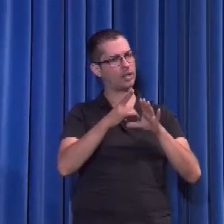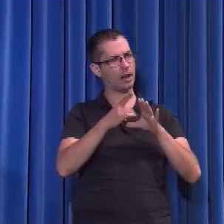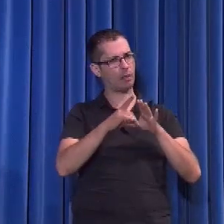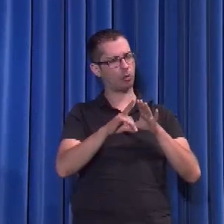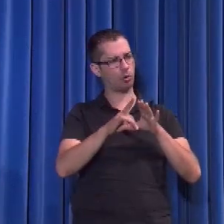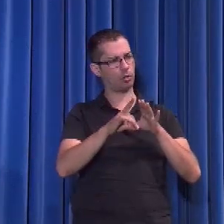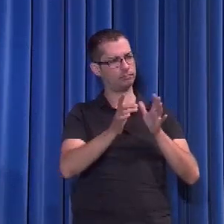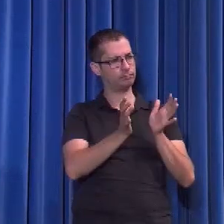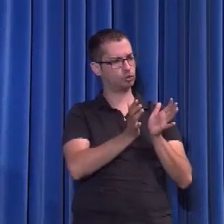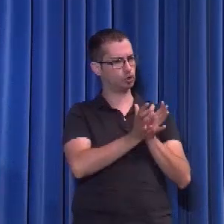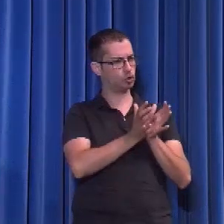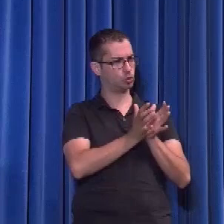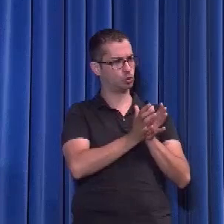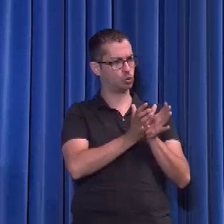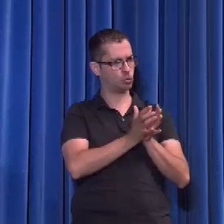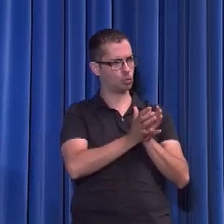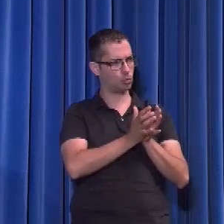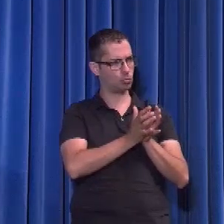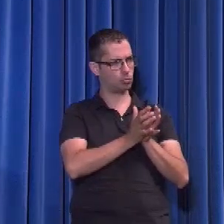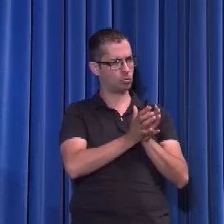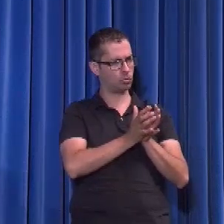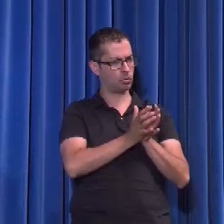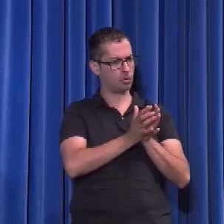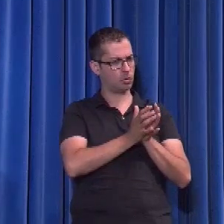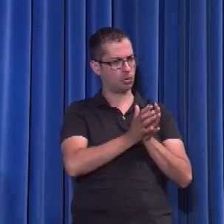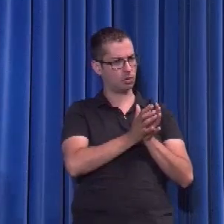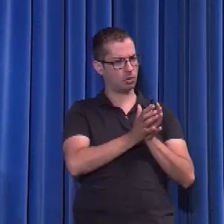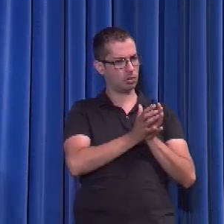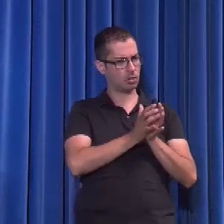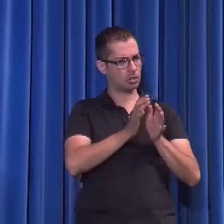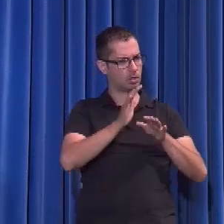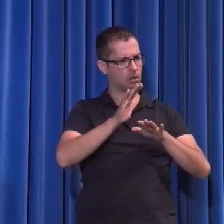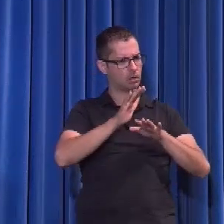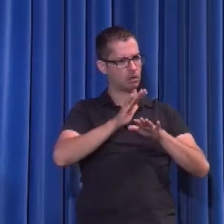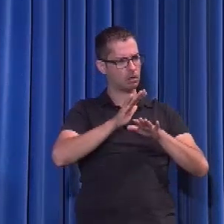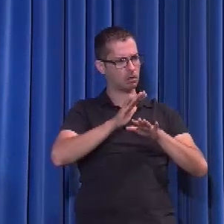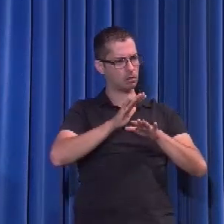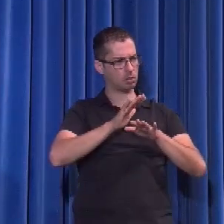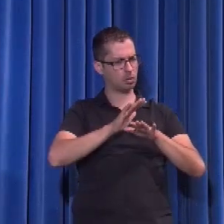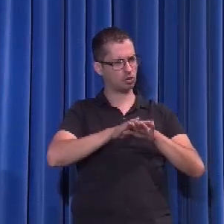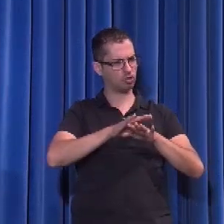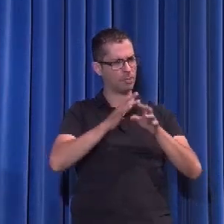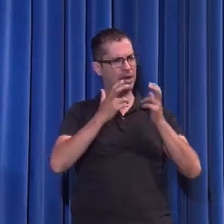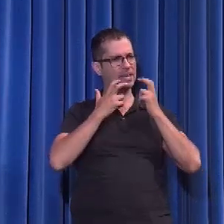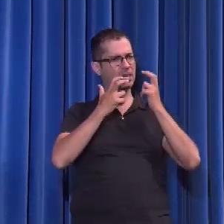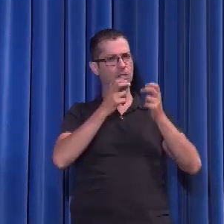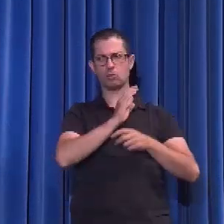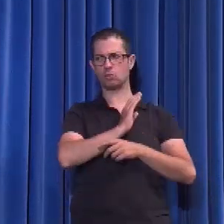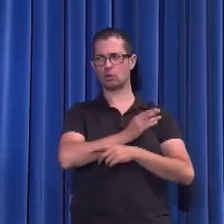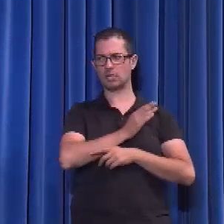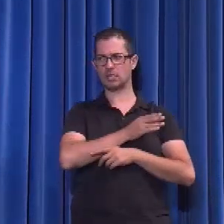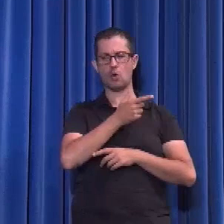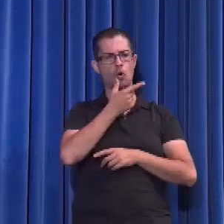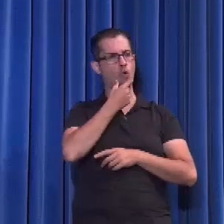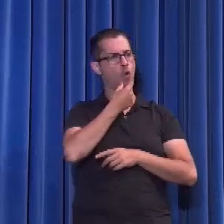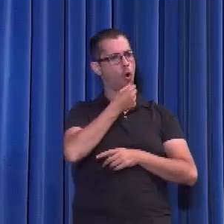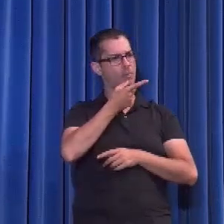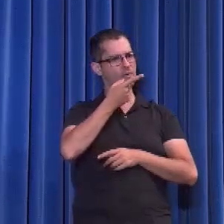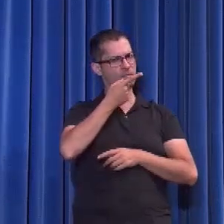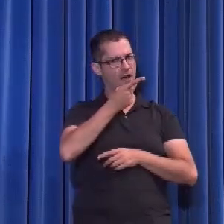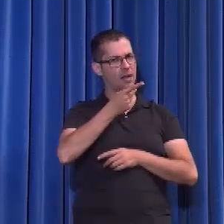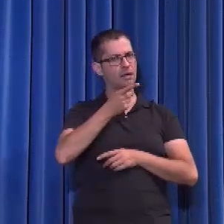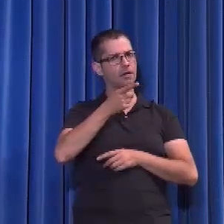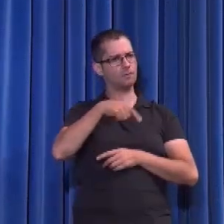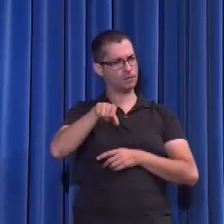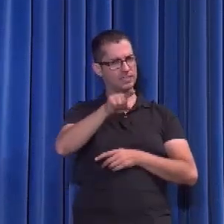chamada Grito do Coração, Heart Cry. Ele diz assim: você sabe que todas as